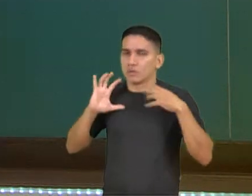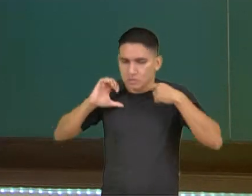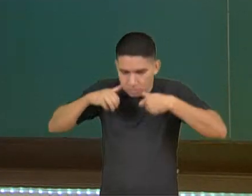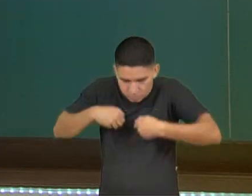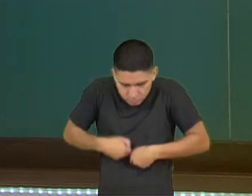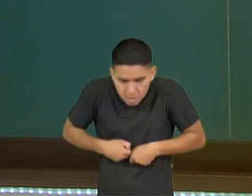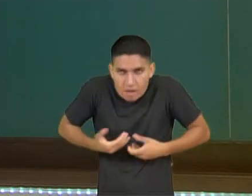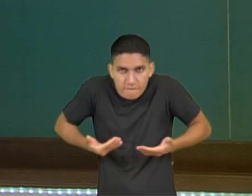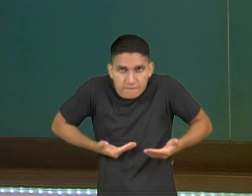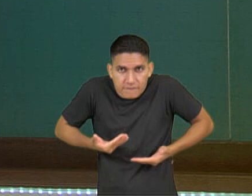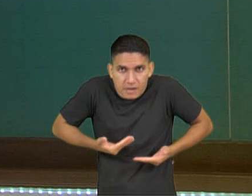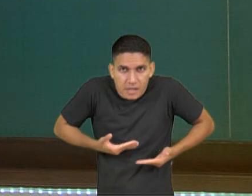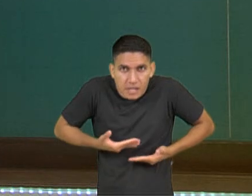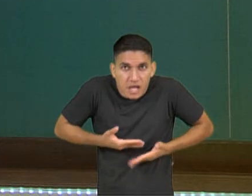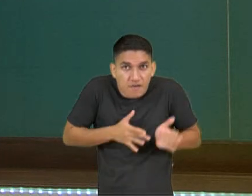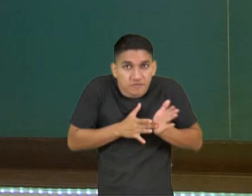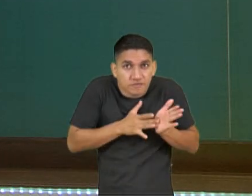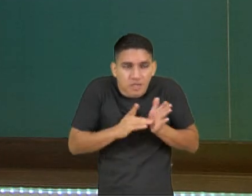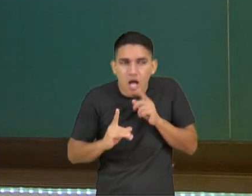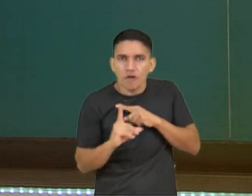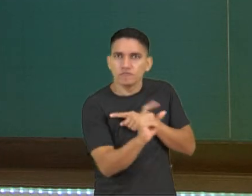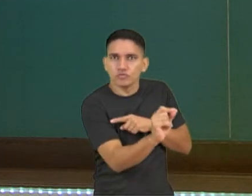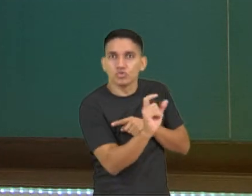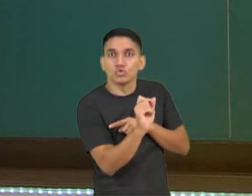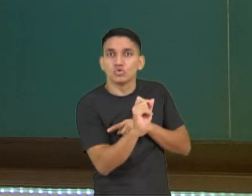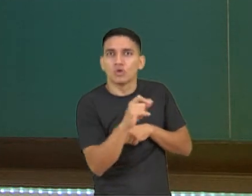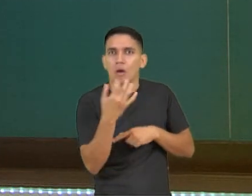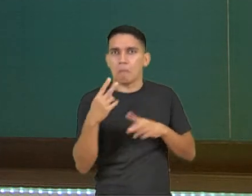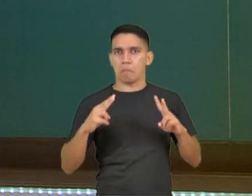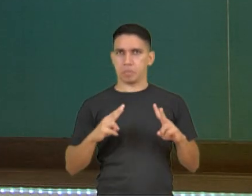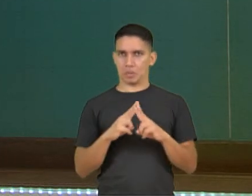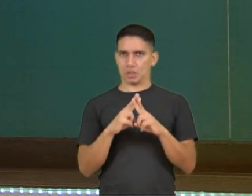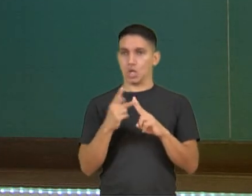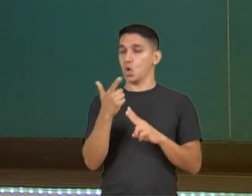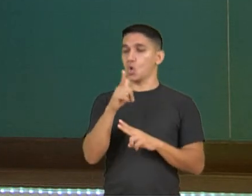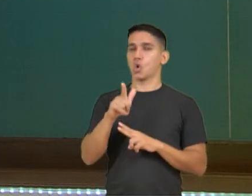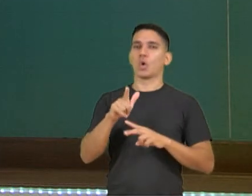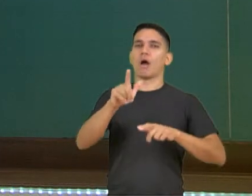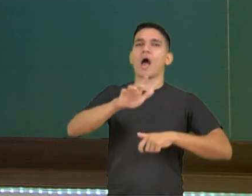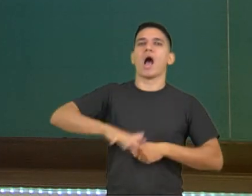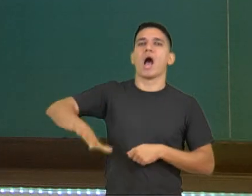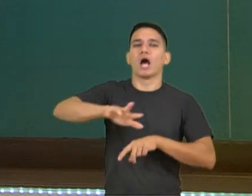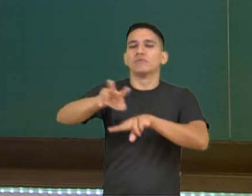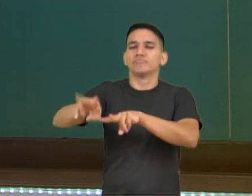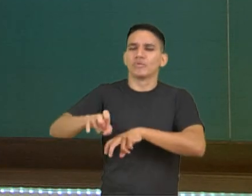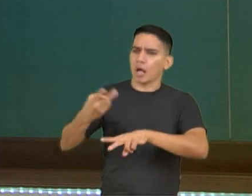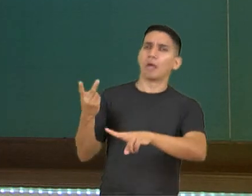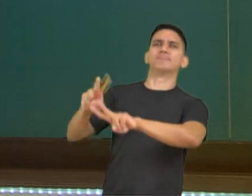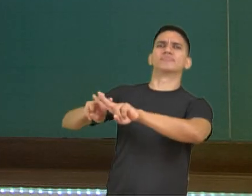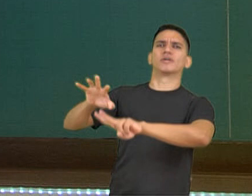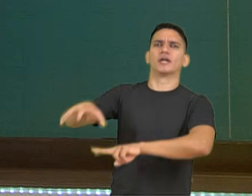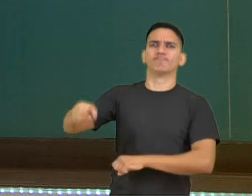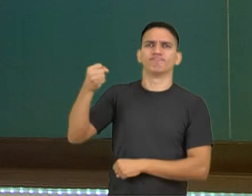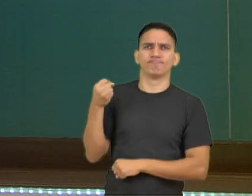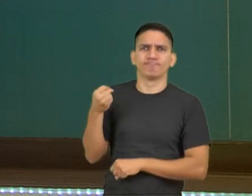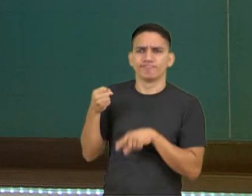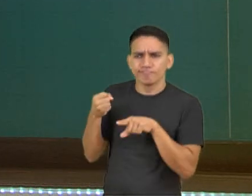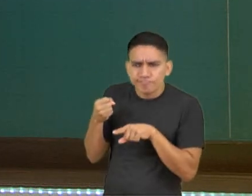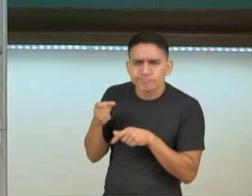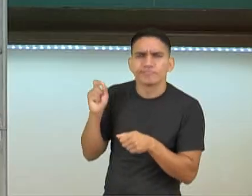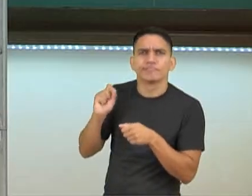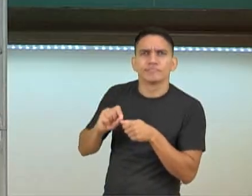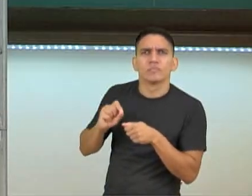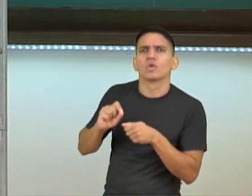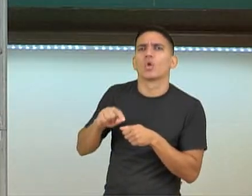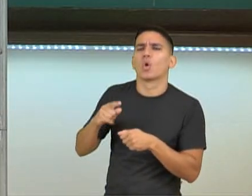né, de empregados para tentar fugir dali de Paris e ir para um campo. Eles acabam capturando o rei Luís XVI